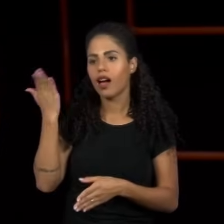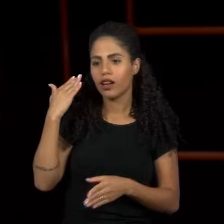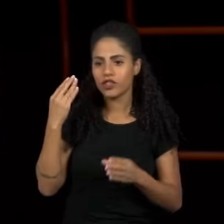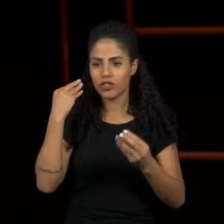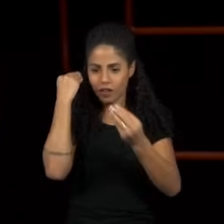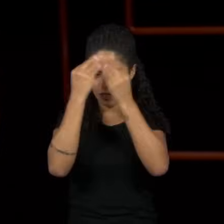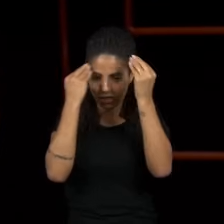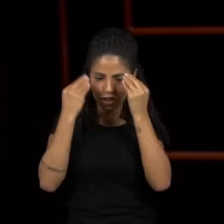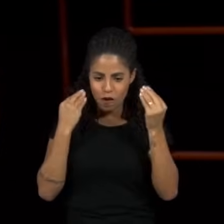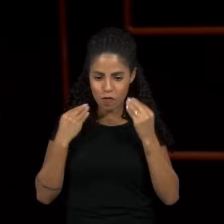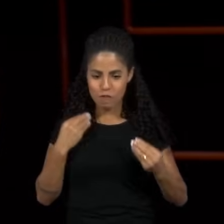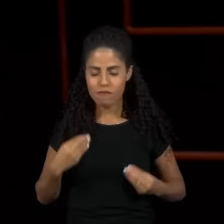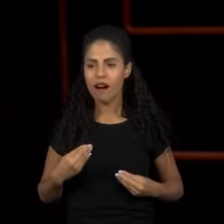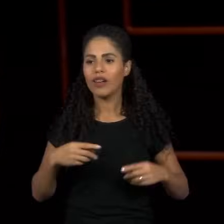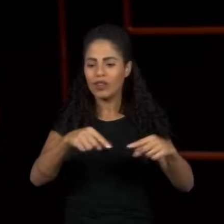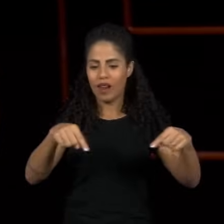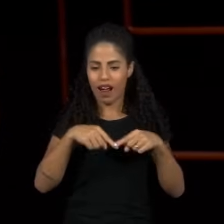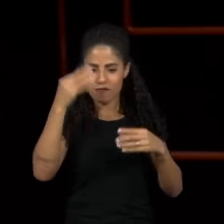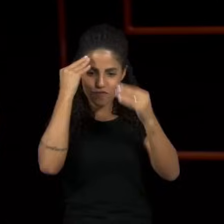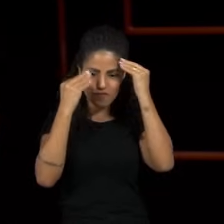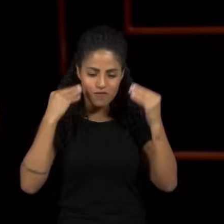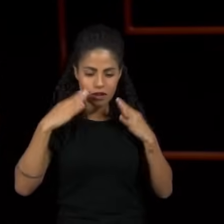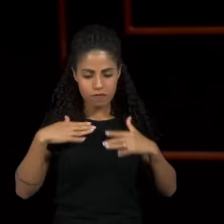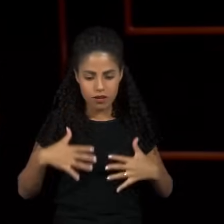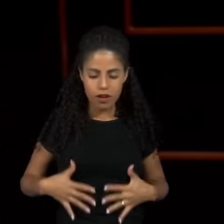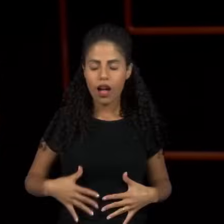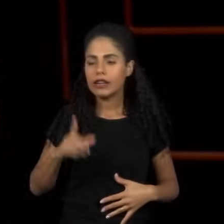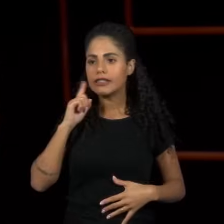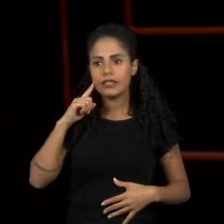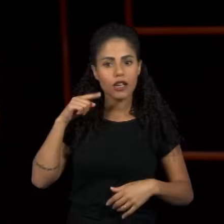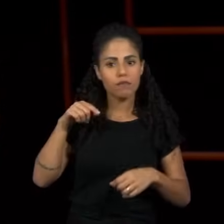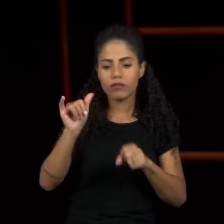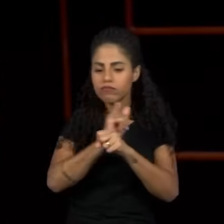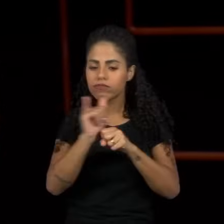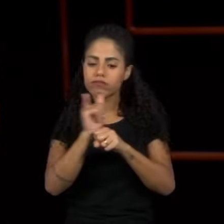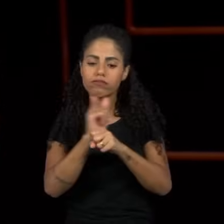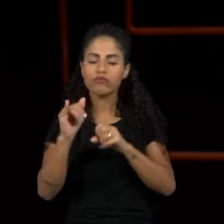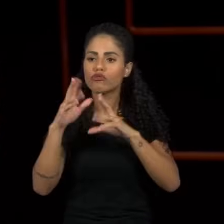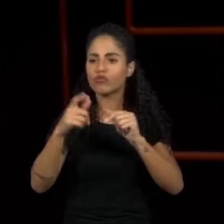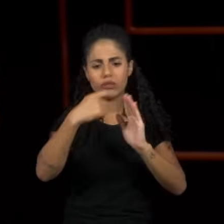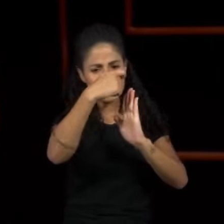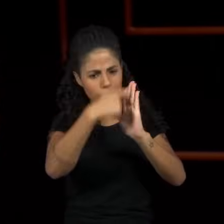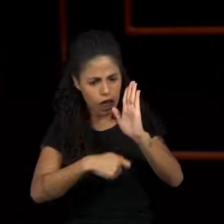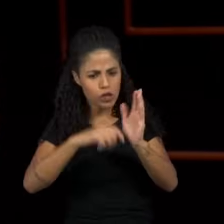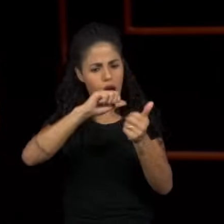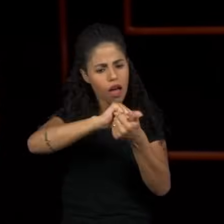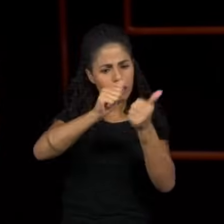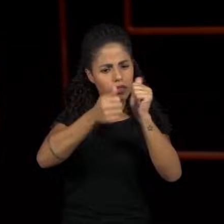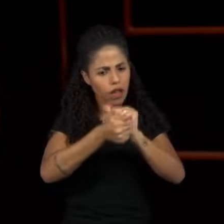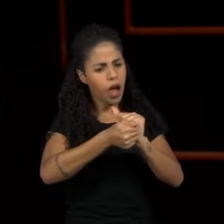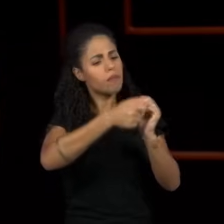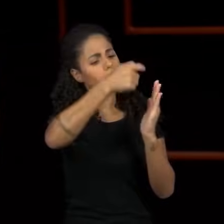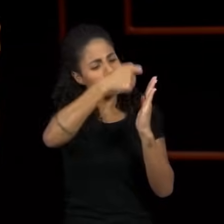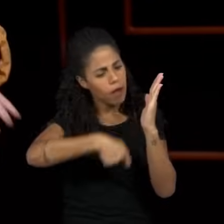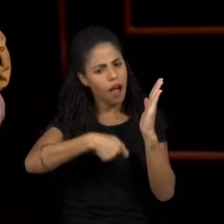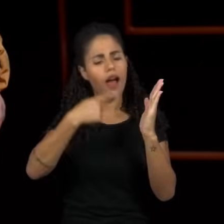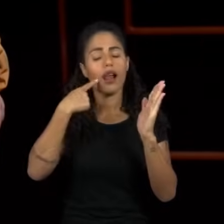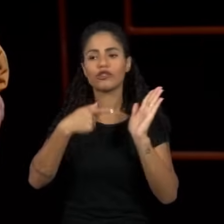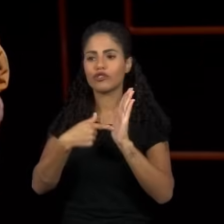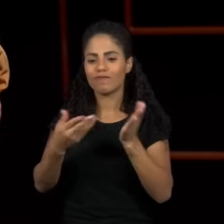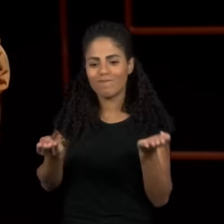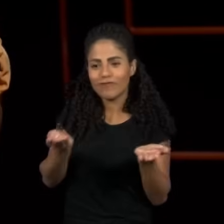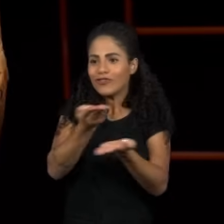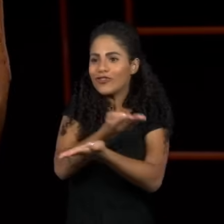já ia bolando coisas e toda noite colocando textos, fazendo surpresa um para o